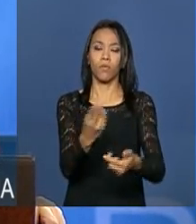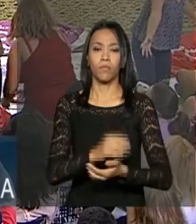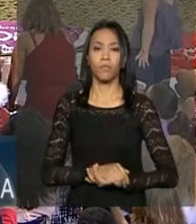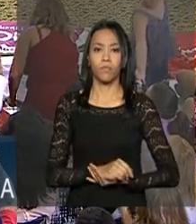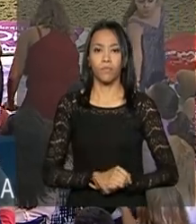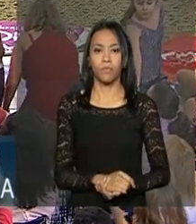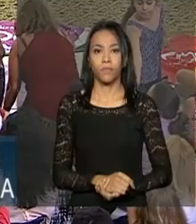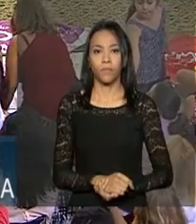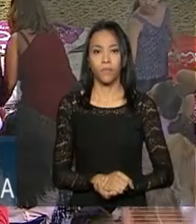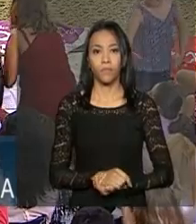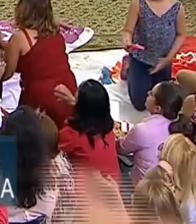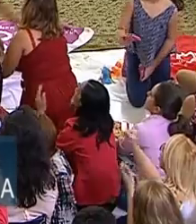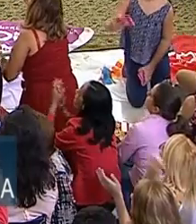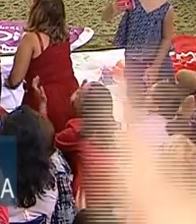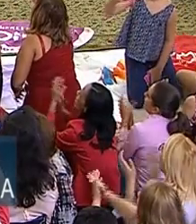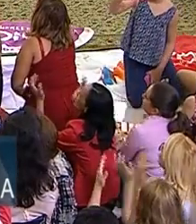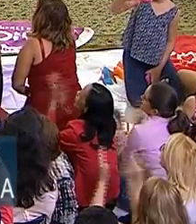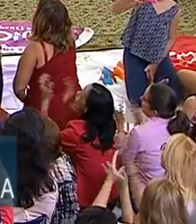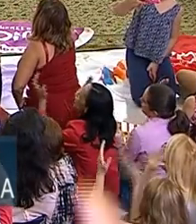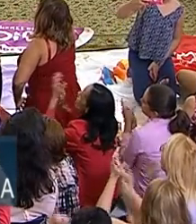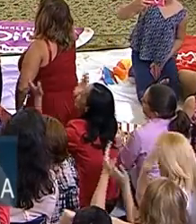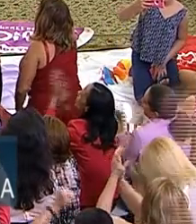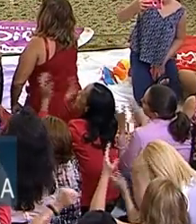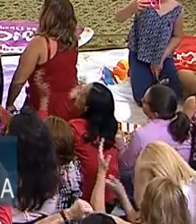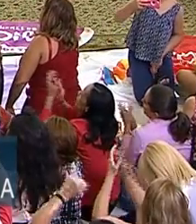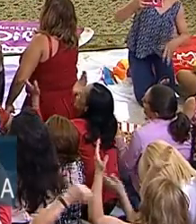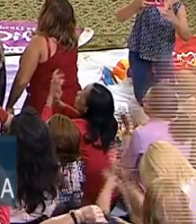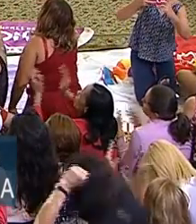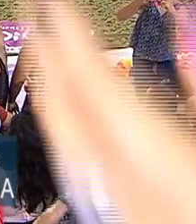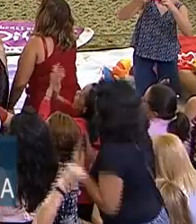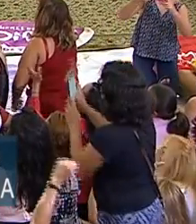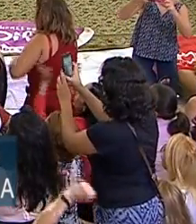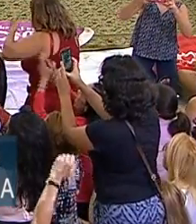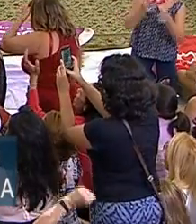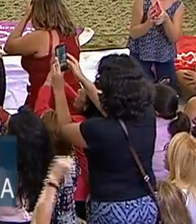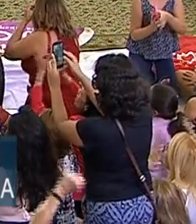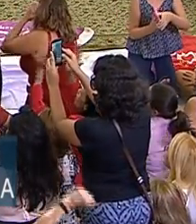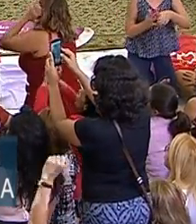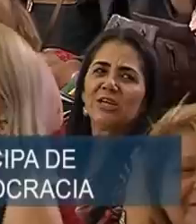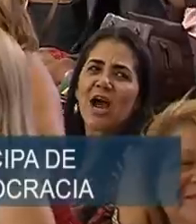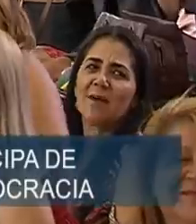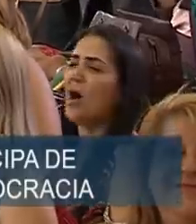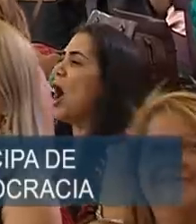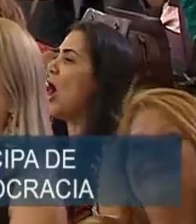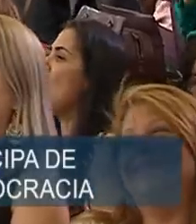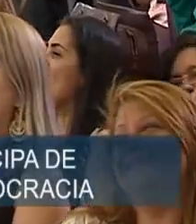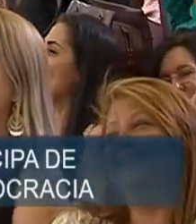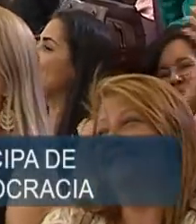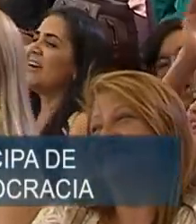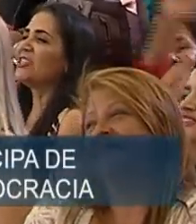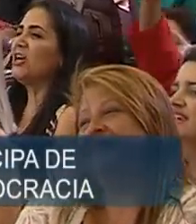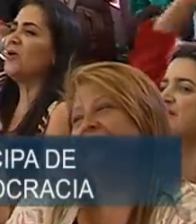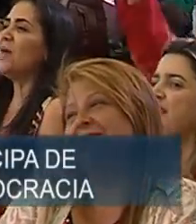te amo. Vilma, eu te amo. Vilma, eu te